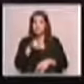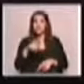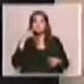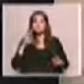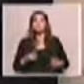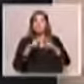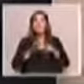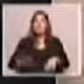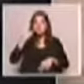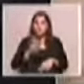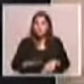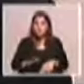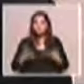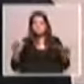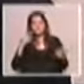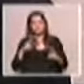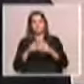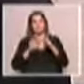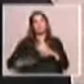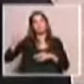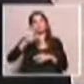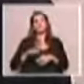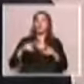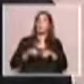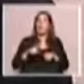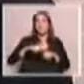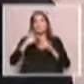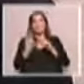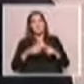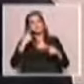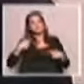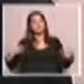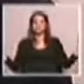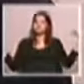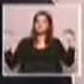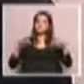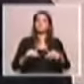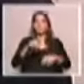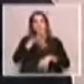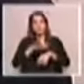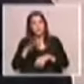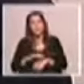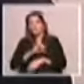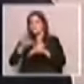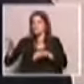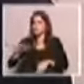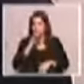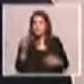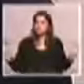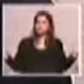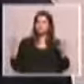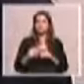encontro nacional. Sim, o nosso encontro nacional é a nossa reunião anual, em que juntamos os doentes e os seus familiares, trazemos alguma